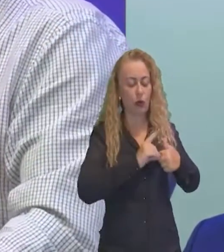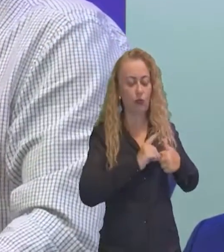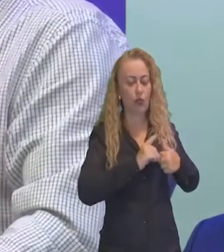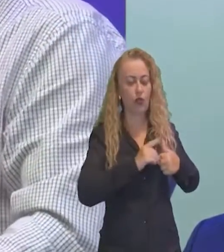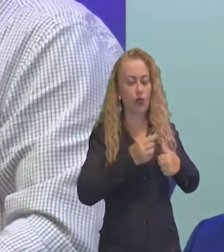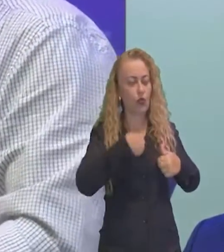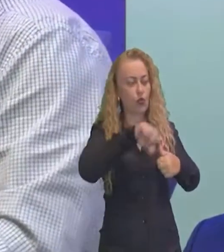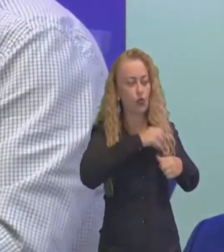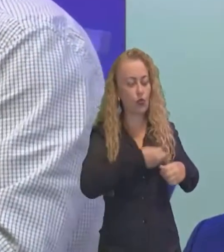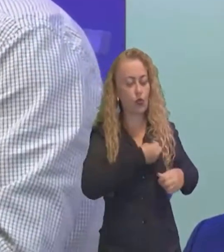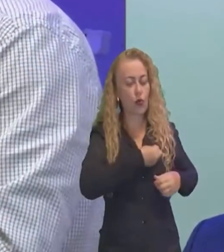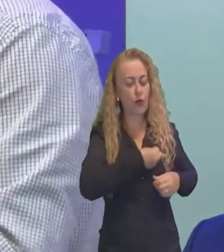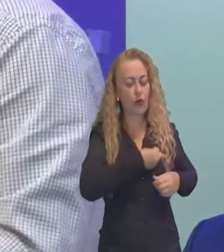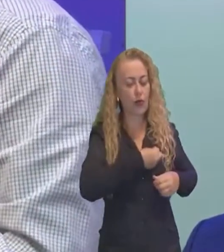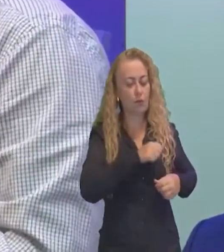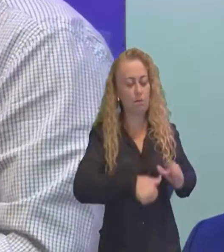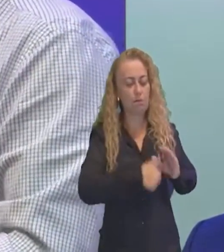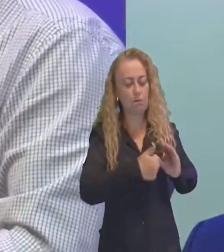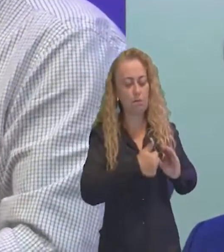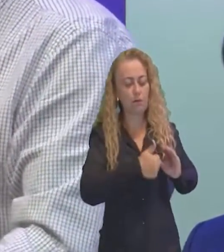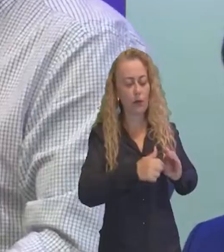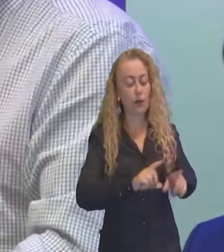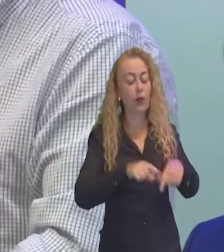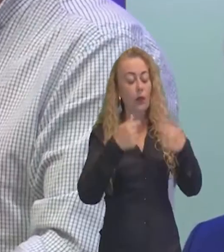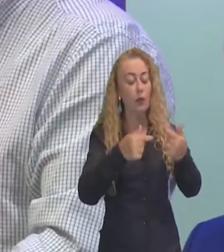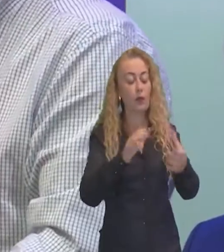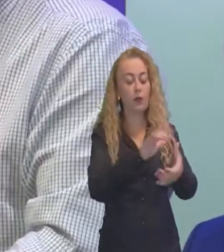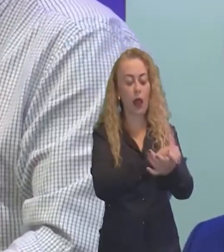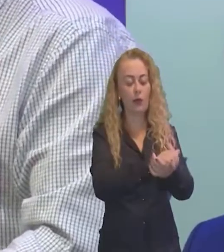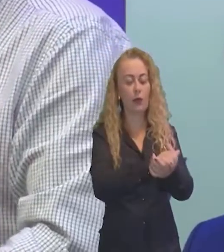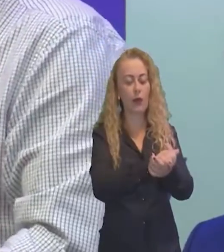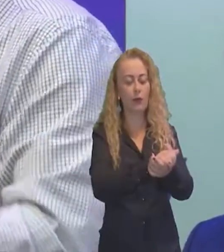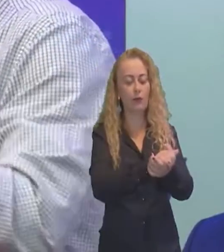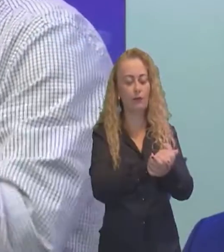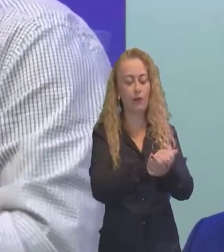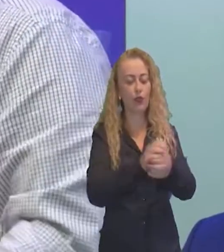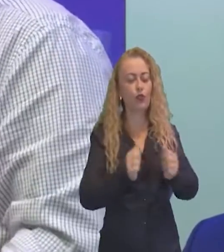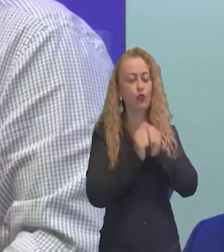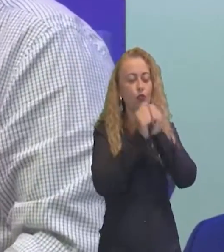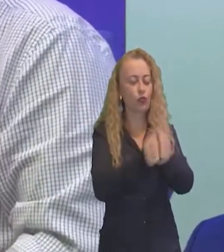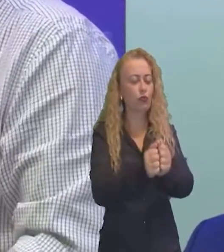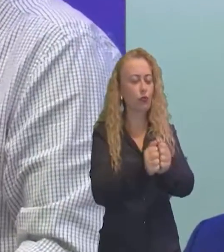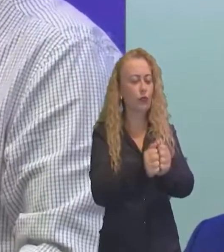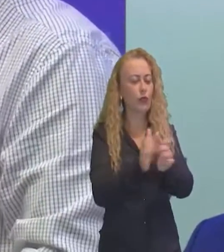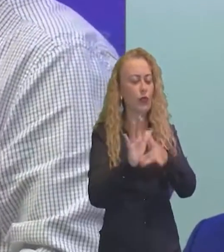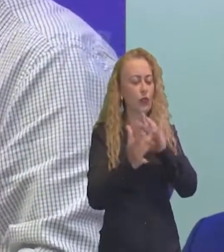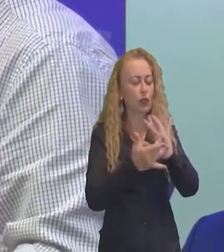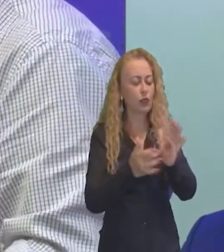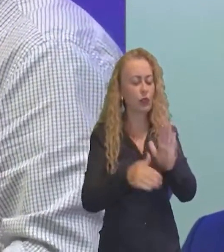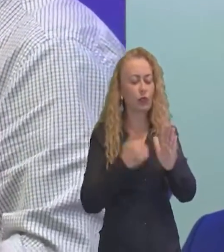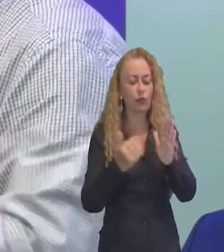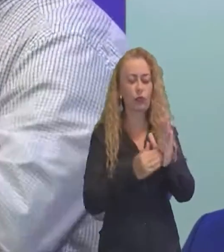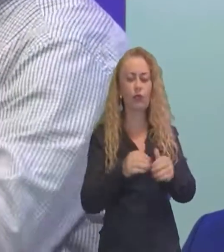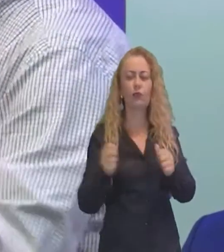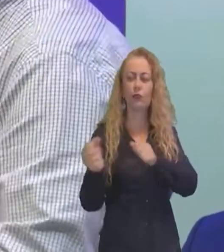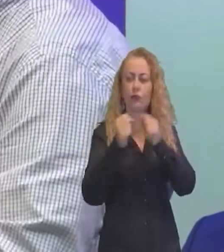casamento. Queridos, eu creio que em Jesus todos nós poderemos ter um casamento abundante